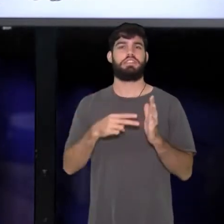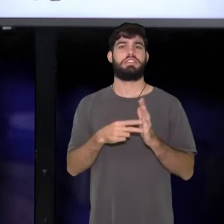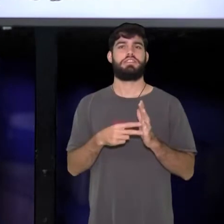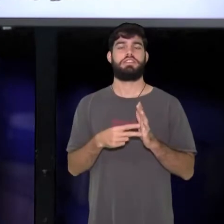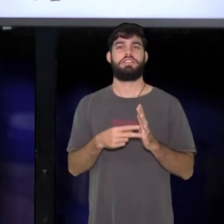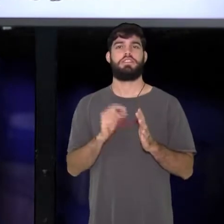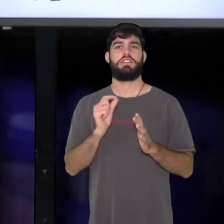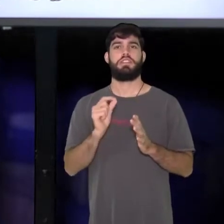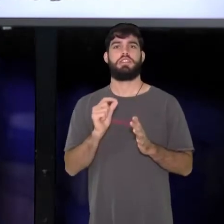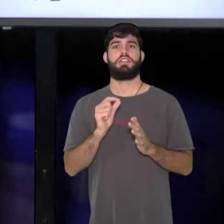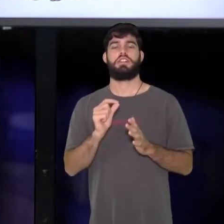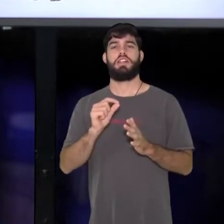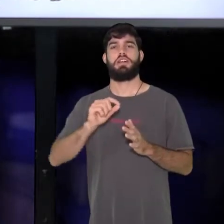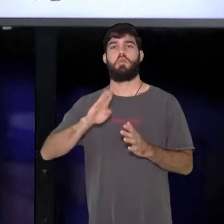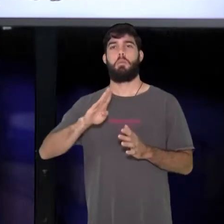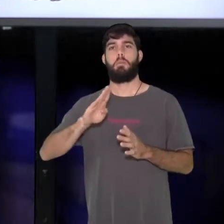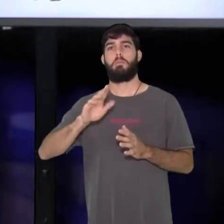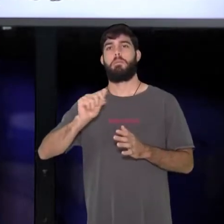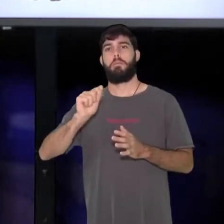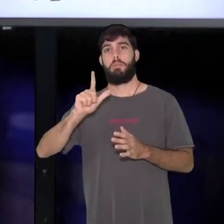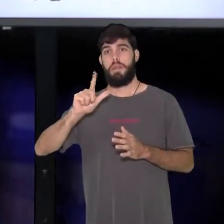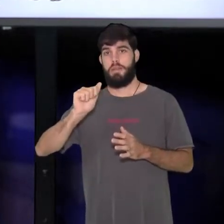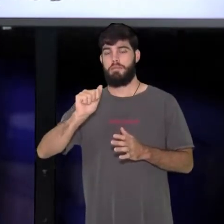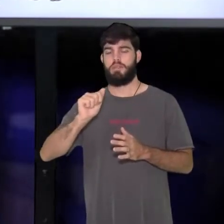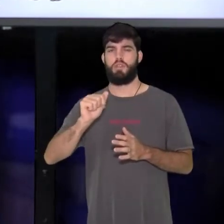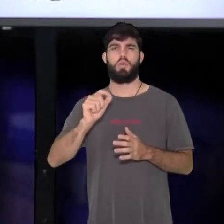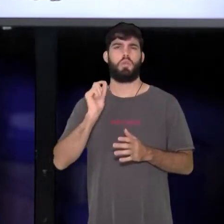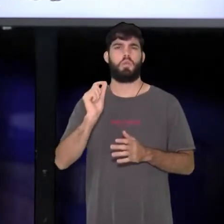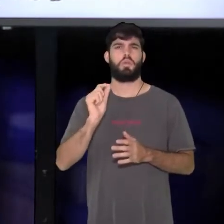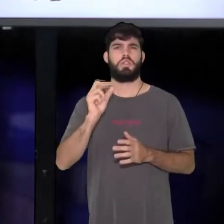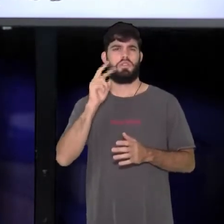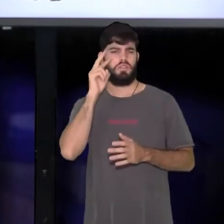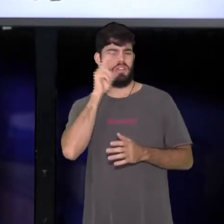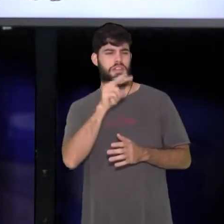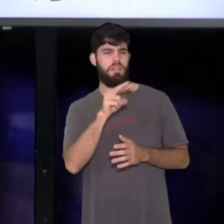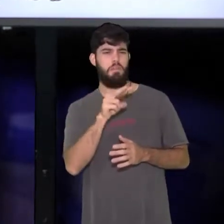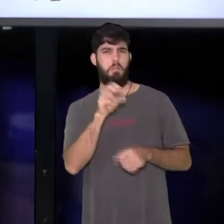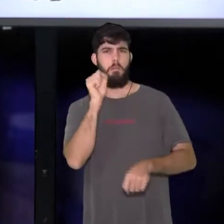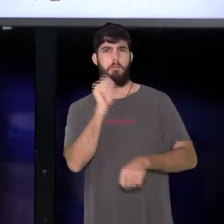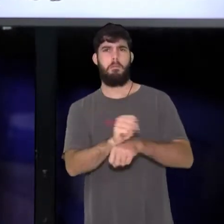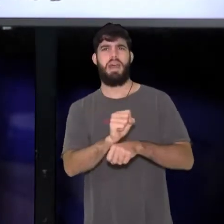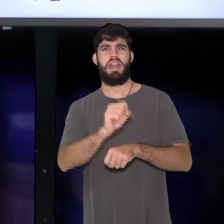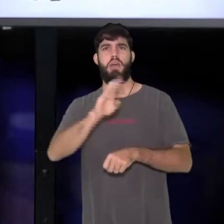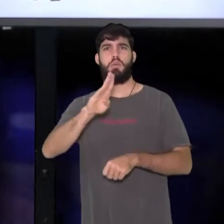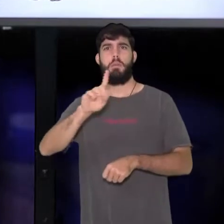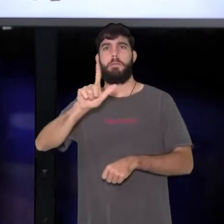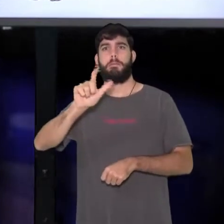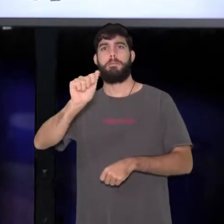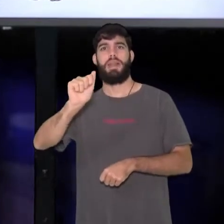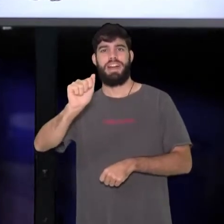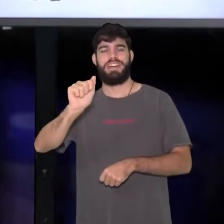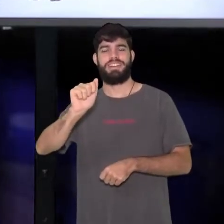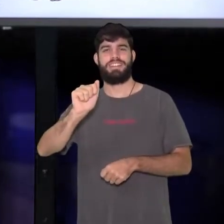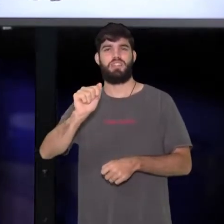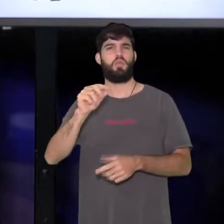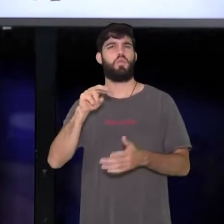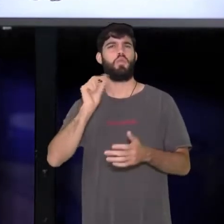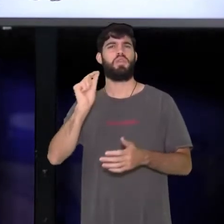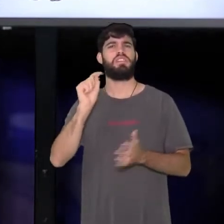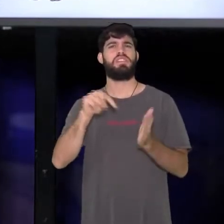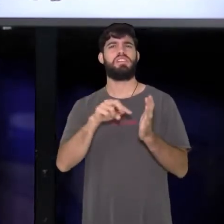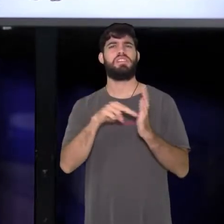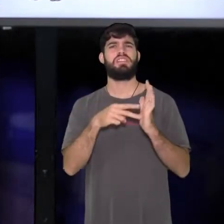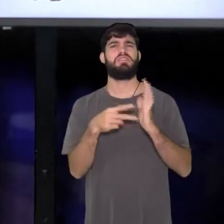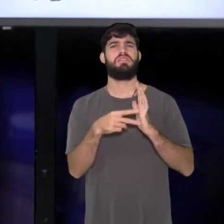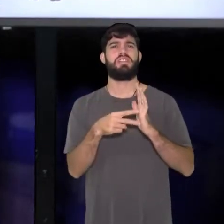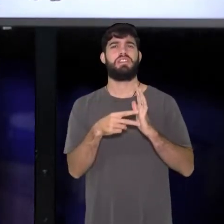mas assim, prevalece o blá, blá, blá. O que é que a gente, quando a gente fala, eita, deixa de blá, blá, blá, o que é que a gente imagina com esse blá, blá, blá?